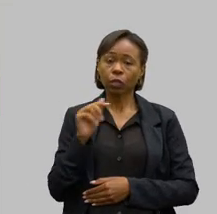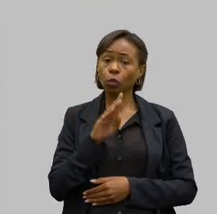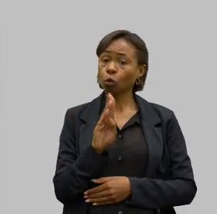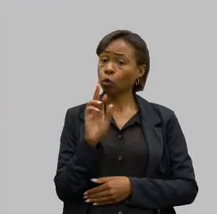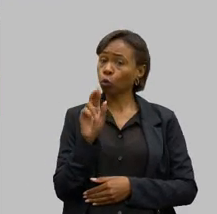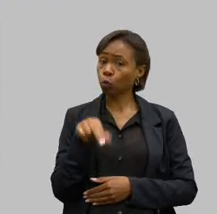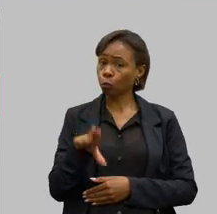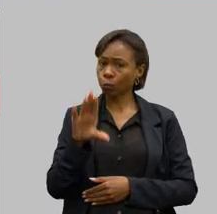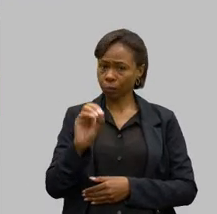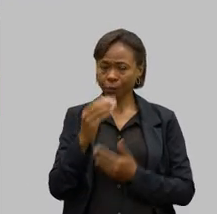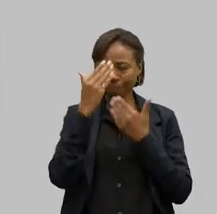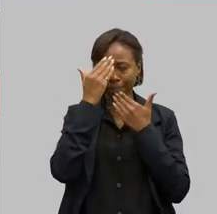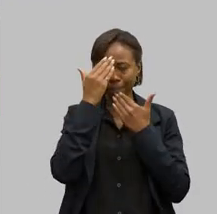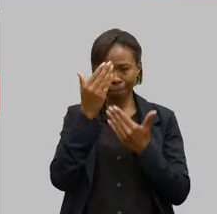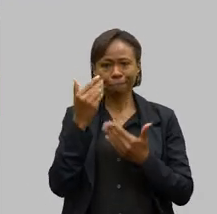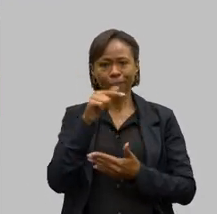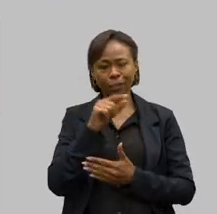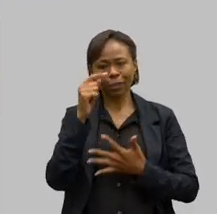obrigado pelas colocações.